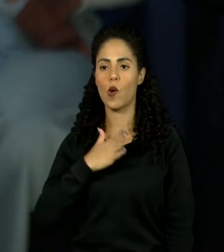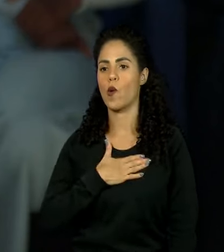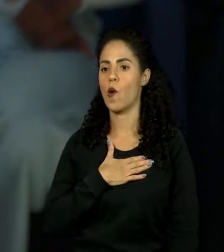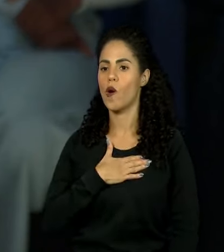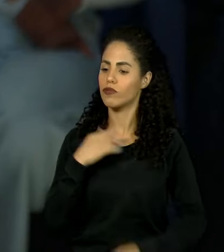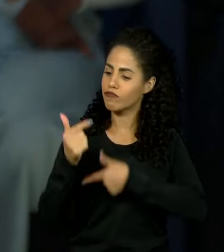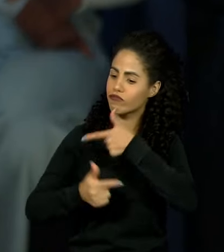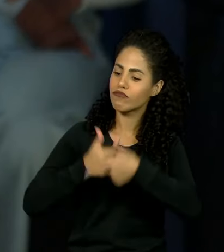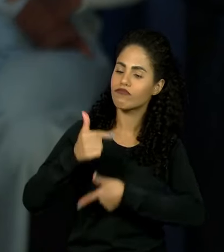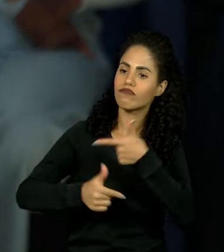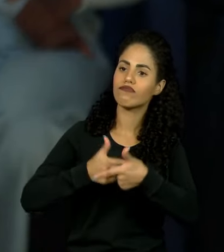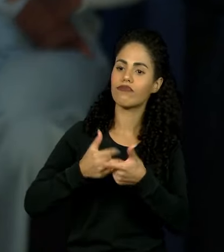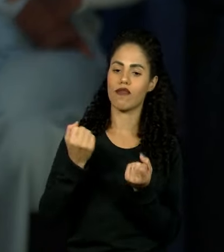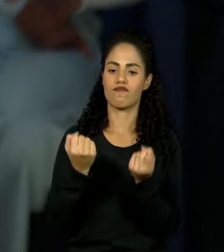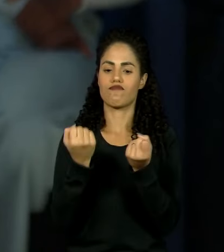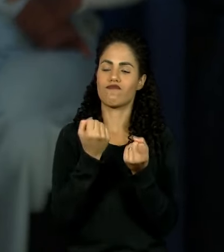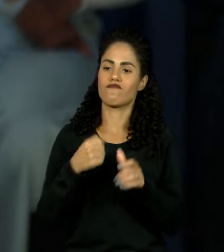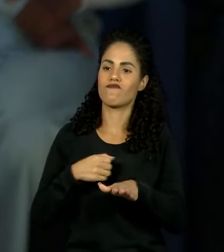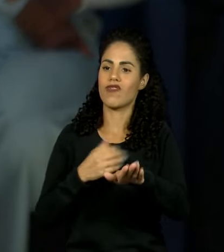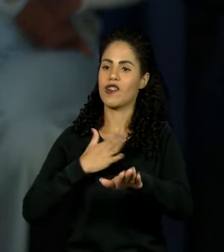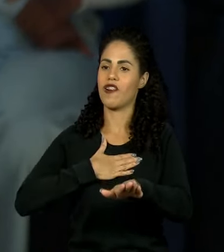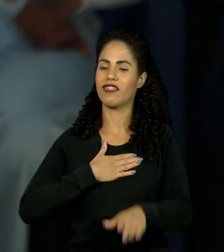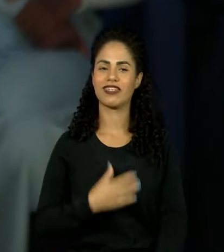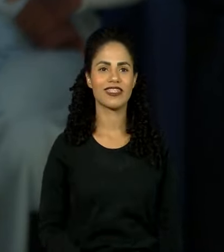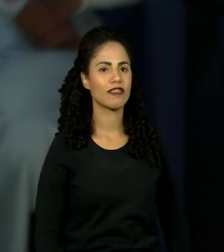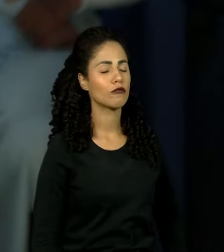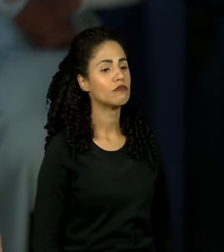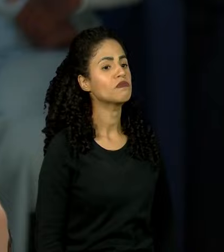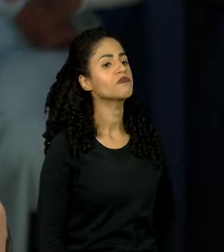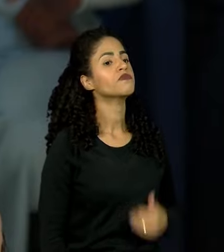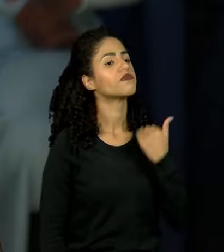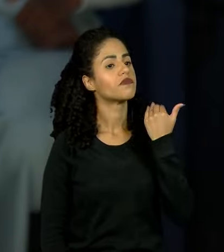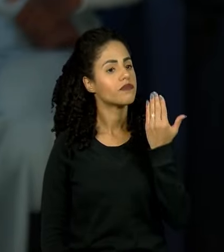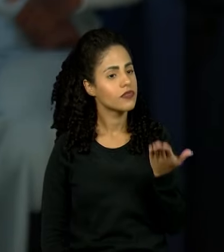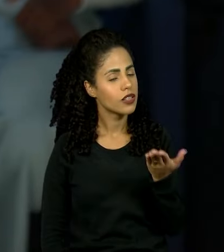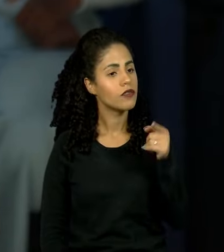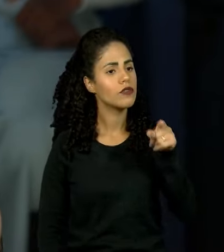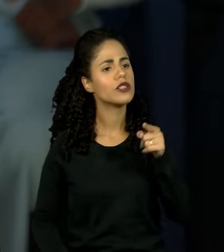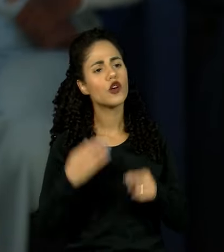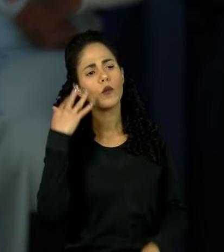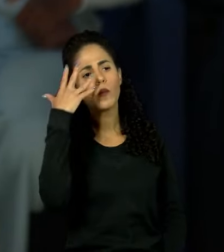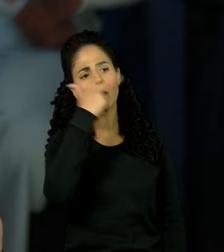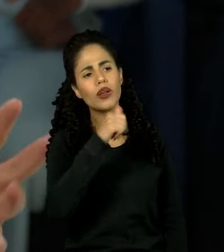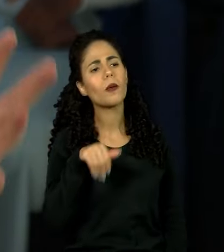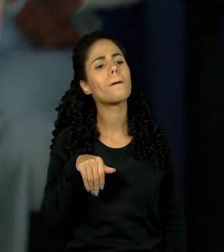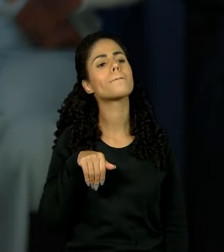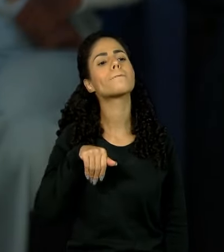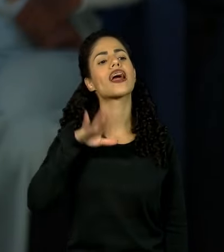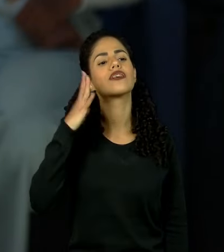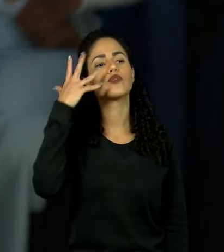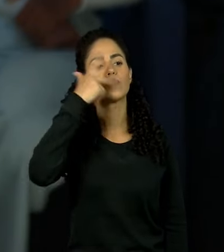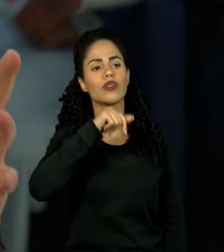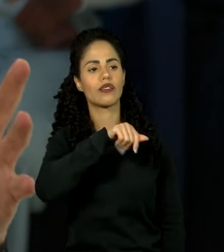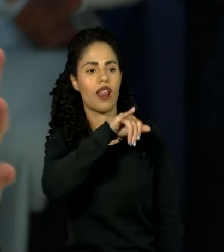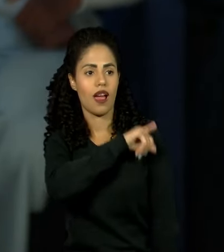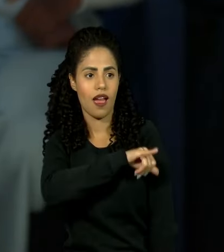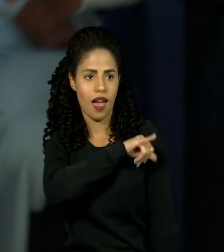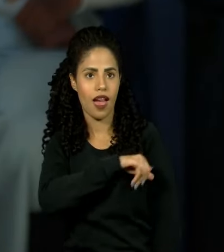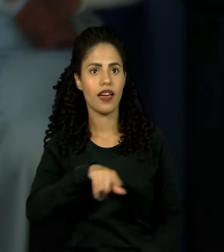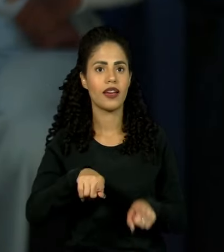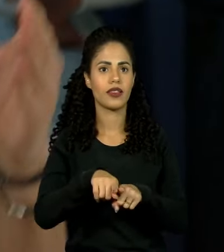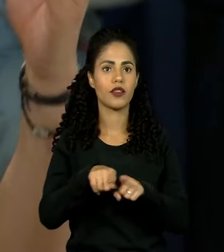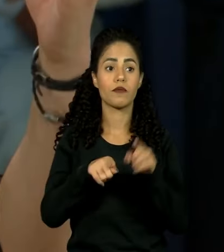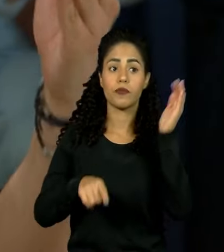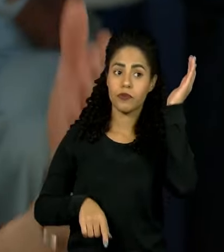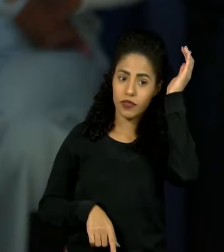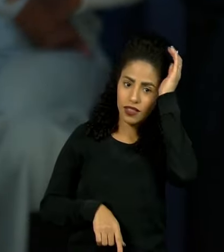venho pro trabalho eu gosto muito Ô Queiroz o que que você acha que é mais bonito no Rio de Janeiro a gente já vai voltar pro SESC pro sená que a gente tá